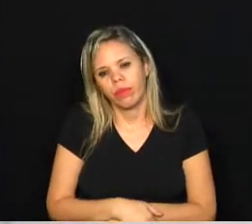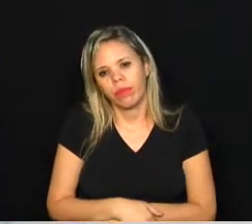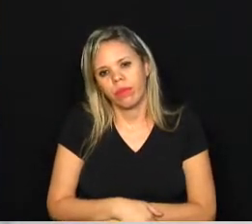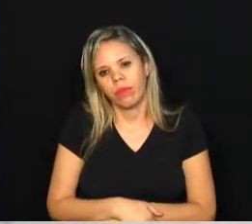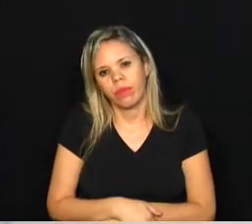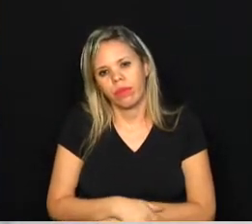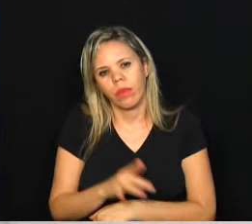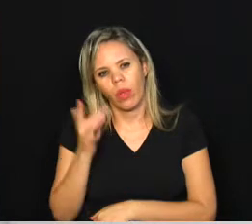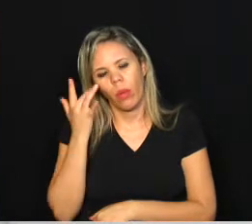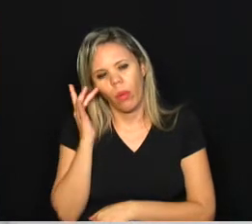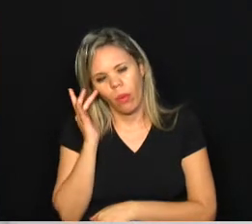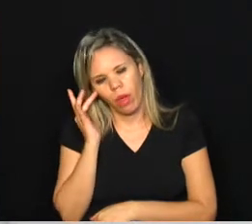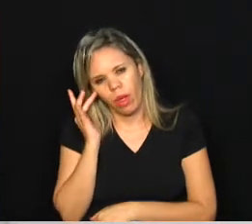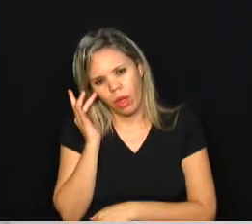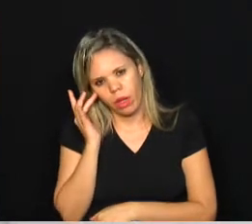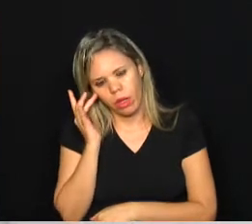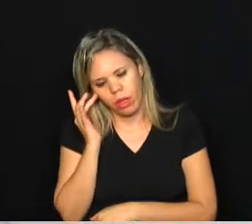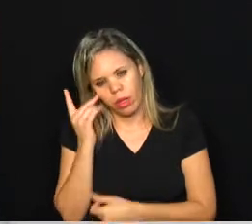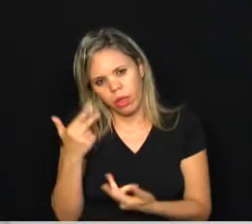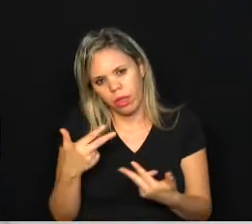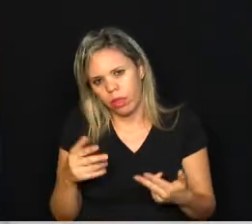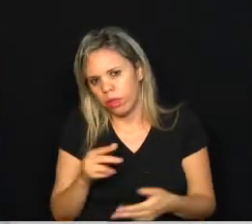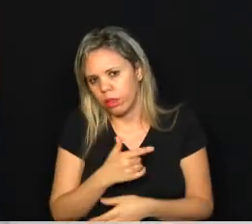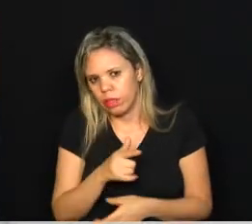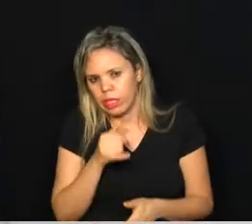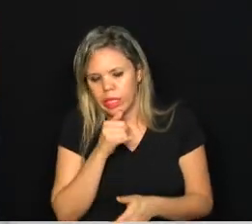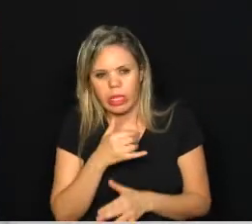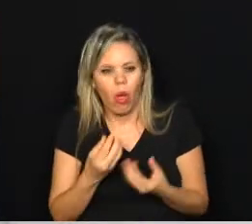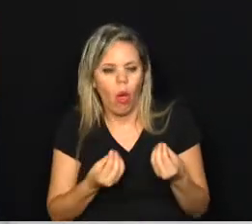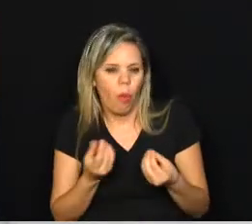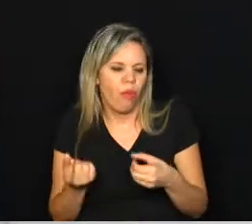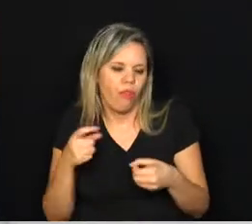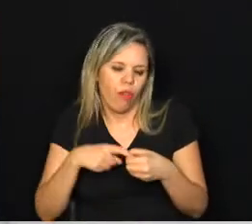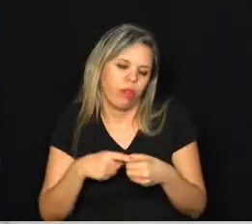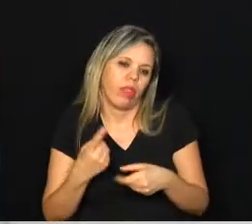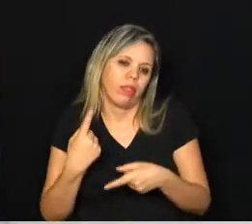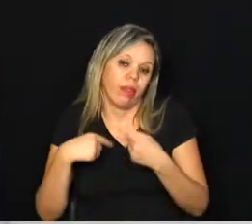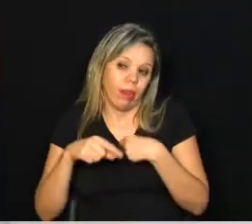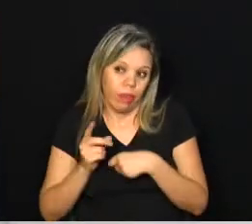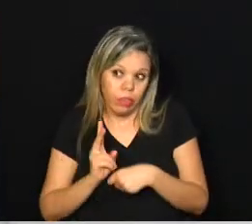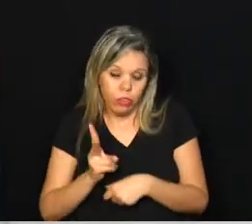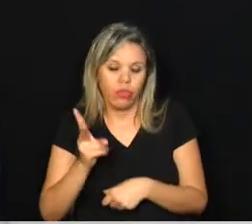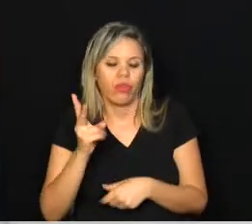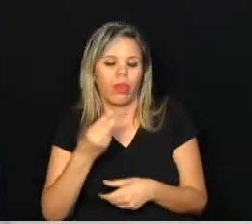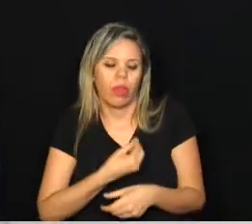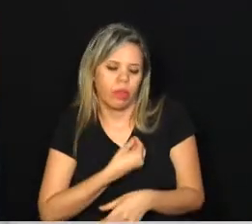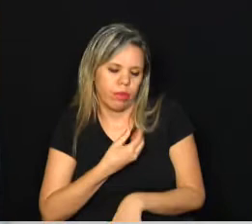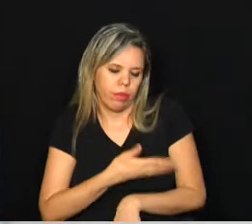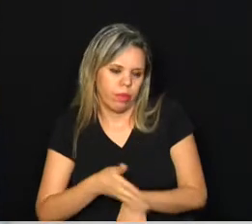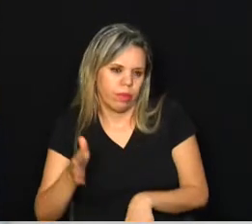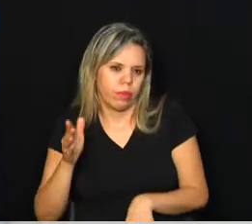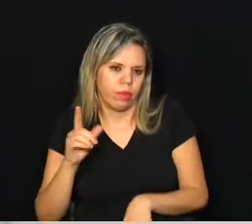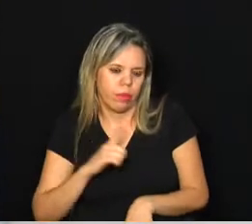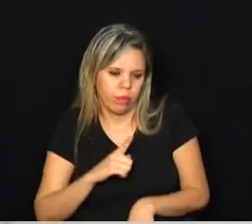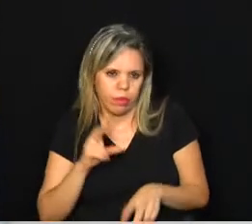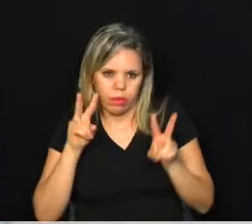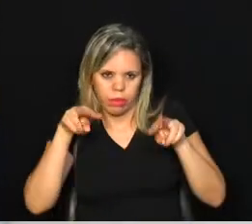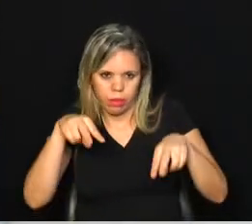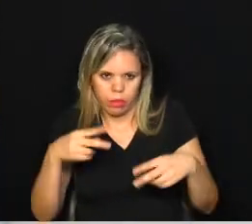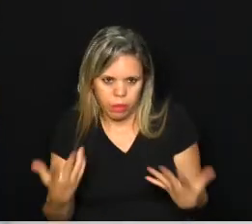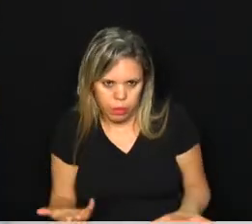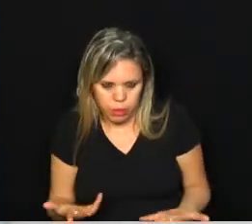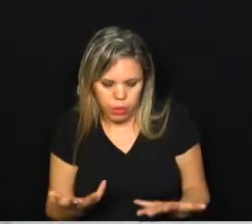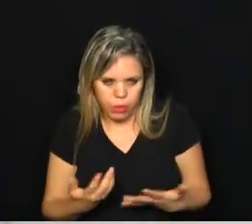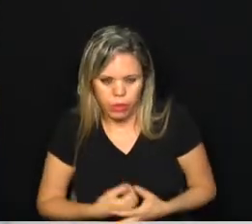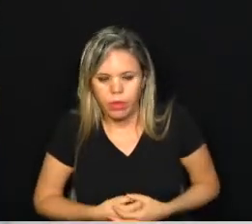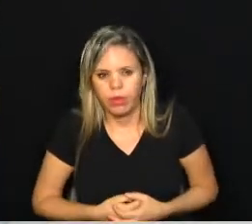Eu acho que são coisas que não tem mais como voltar atrás, mas a gente vai ter que olhar o que é que